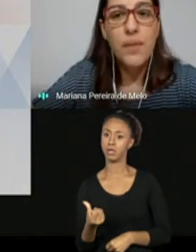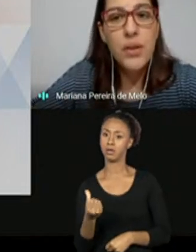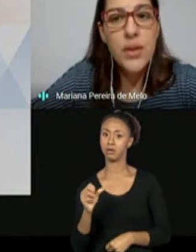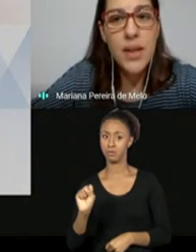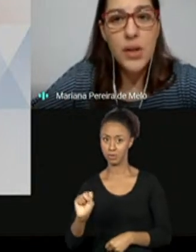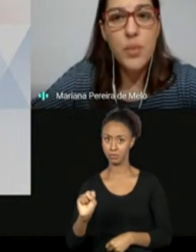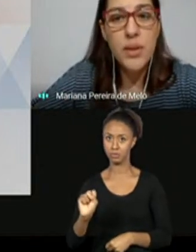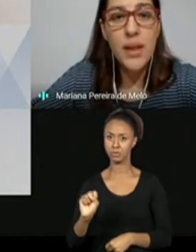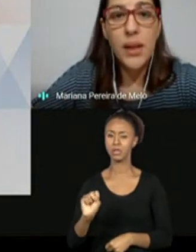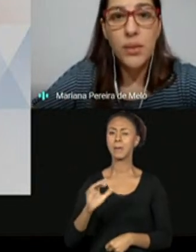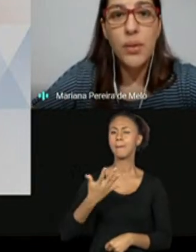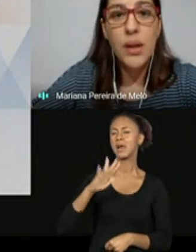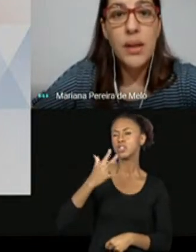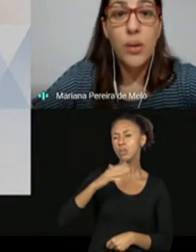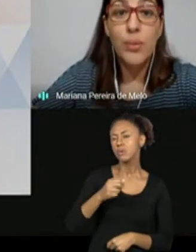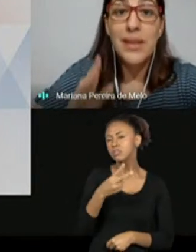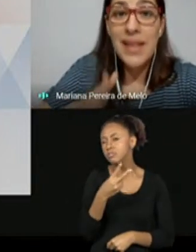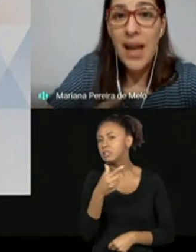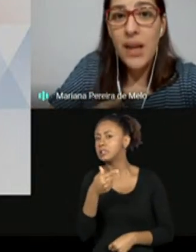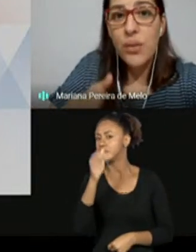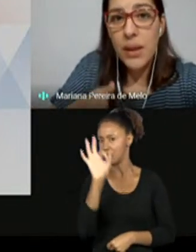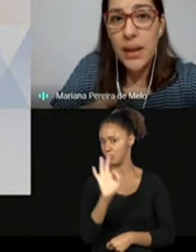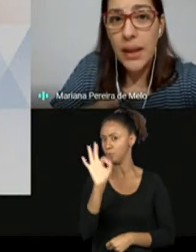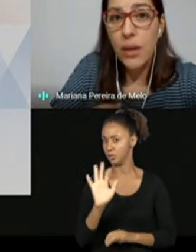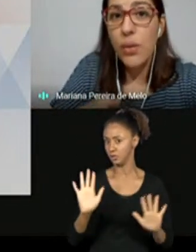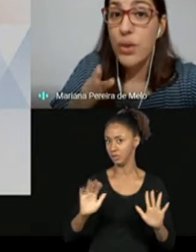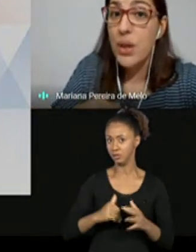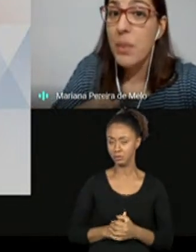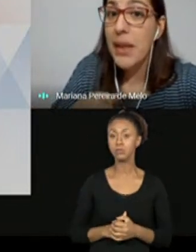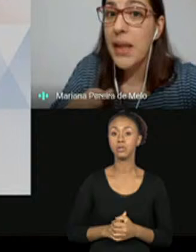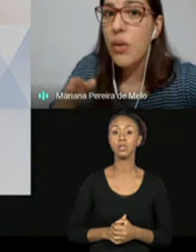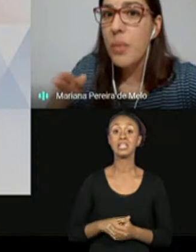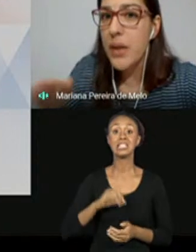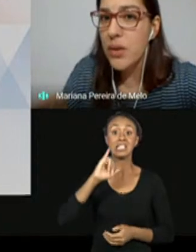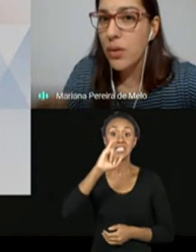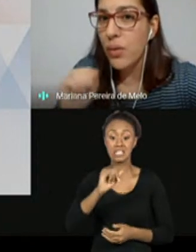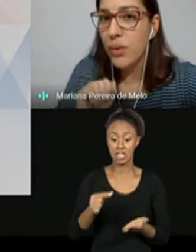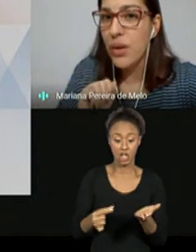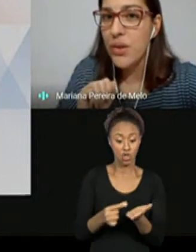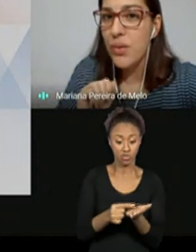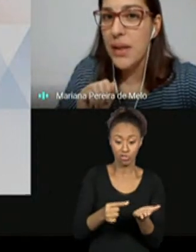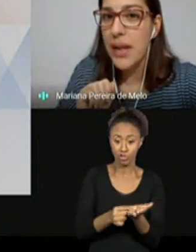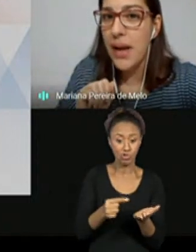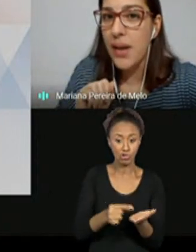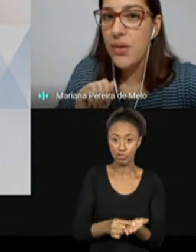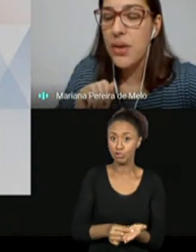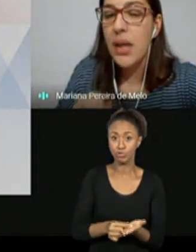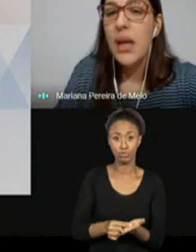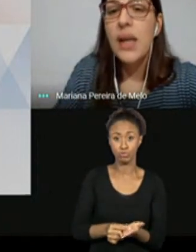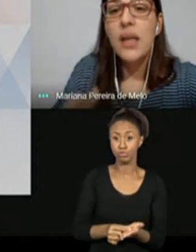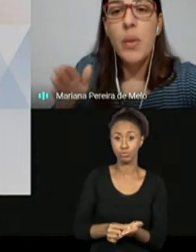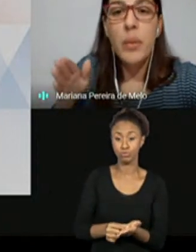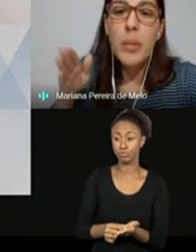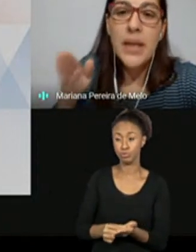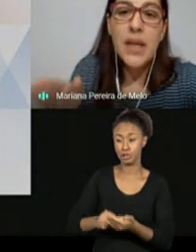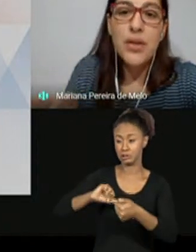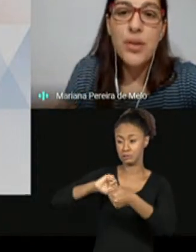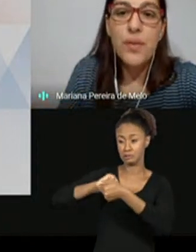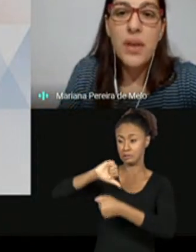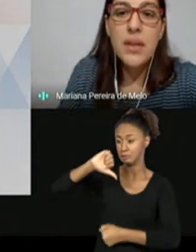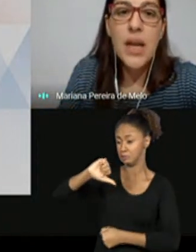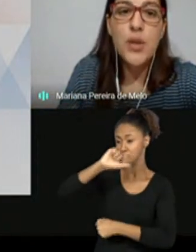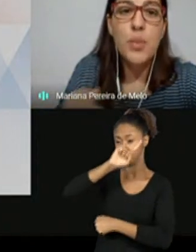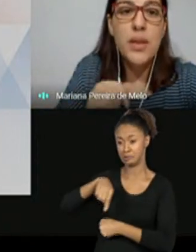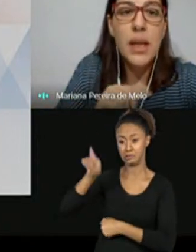aí 27%. Então, dado que o chip não passou no controle de qualidade, tem uma probabilidade